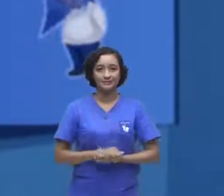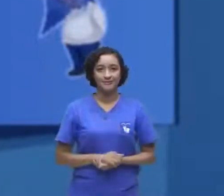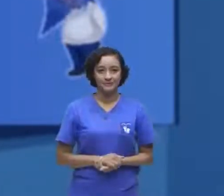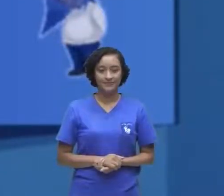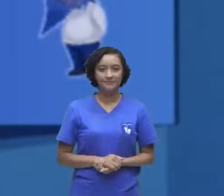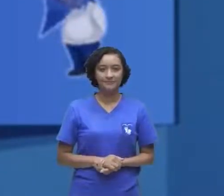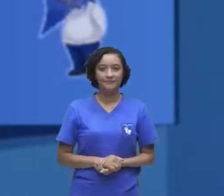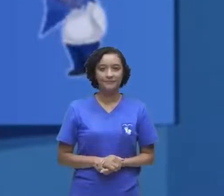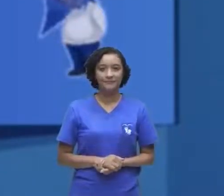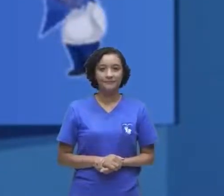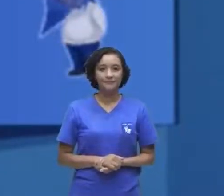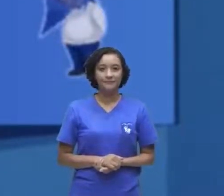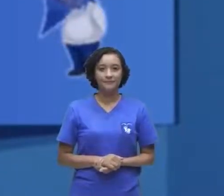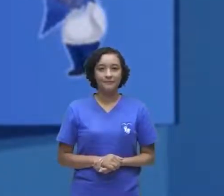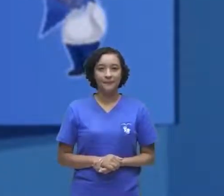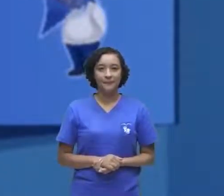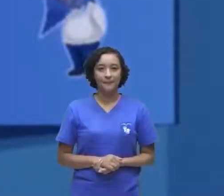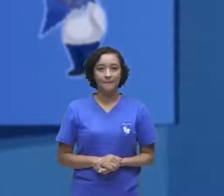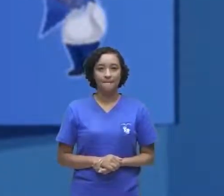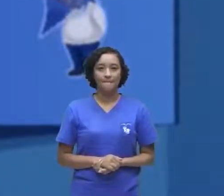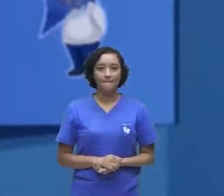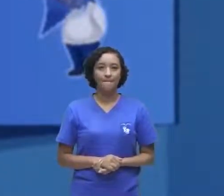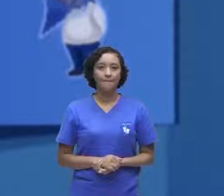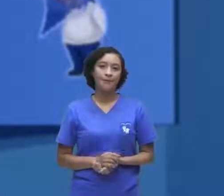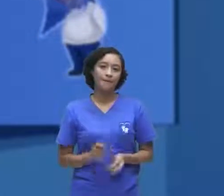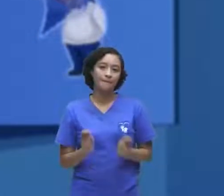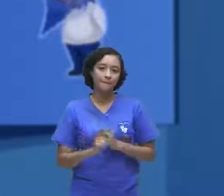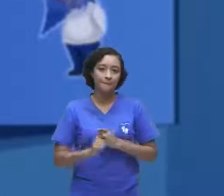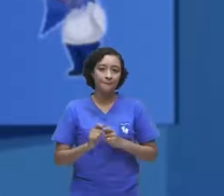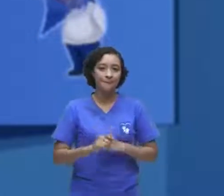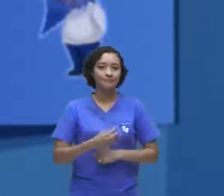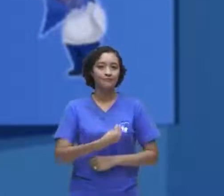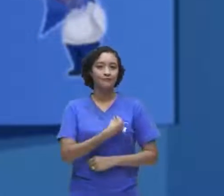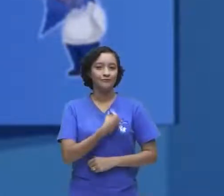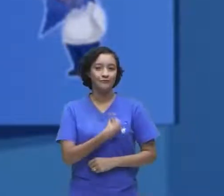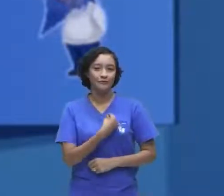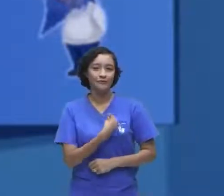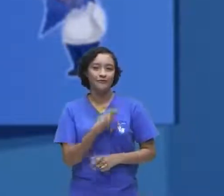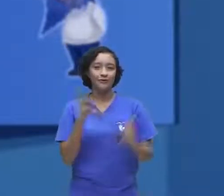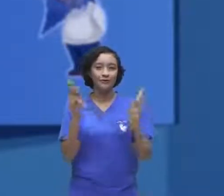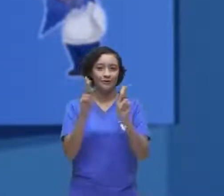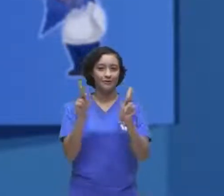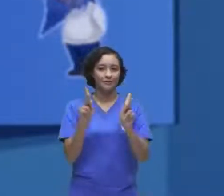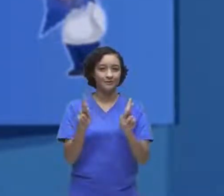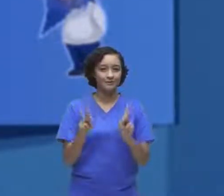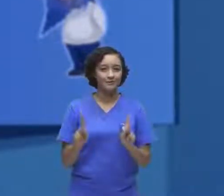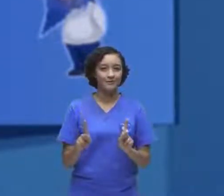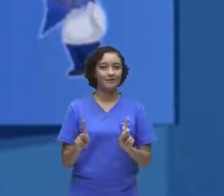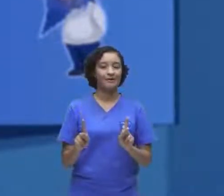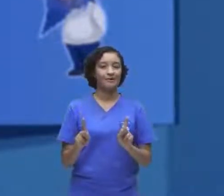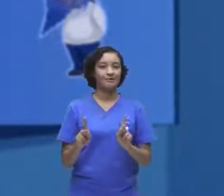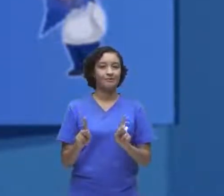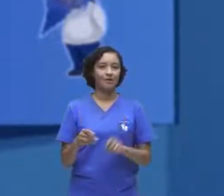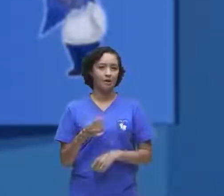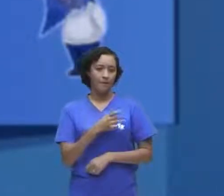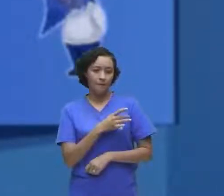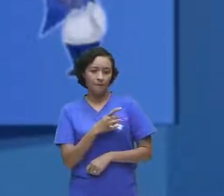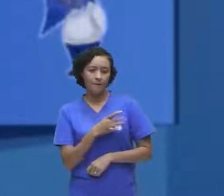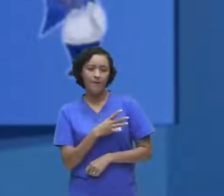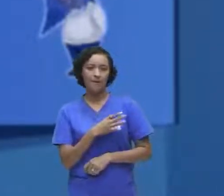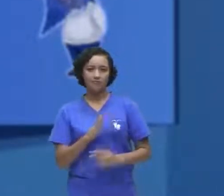falei, Sabrina, a gente vai poder viver mais tranquilo, relaxar, encarar nossos medos de frente.